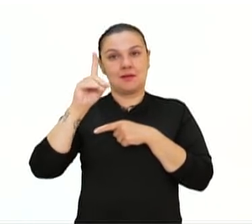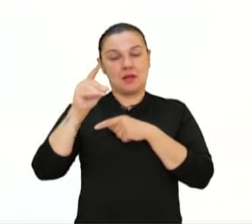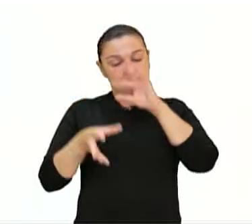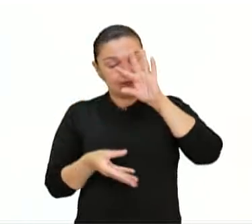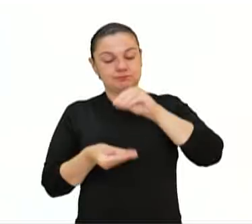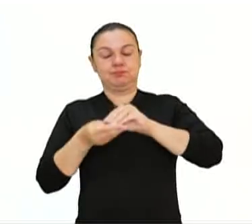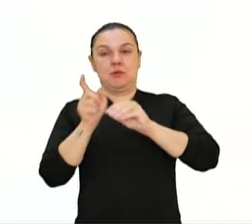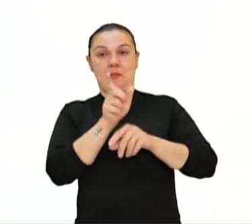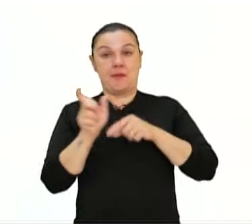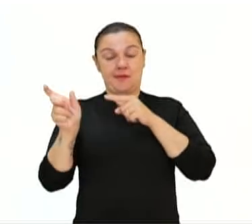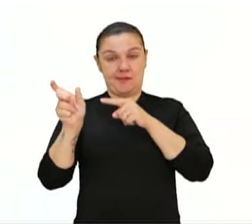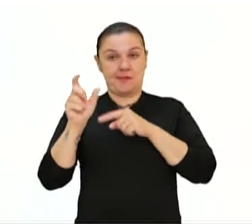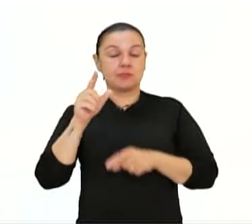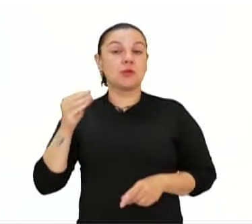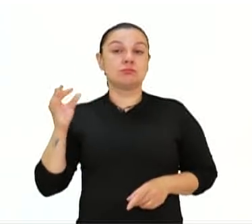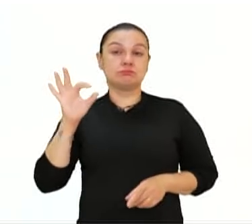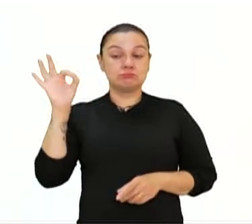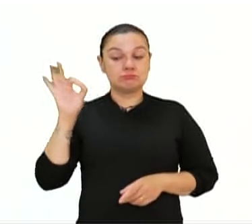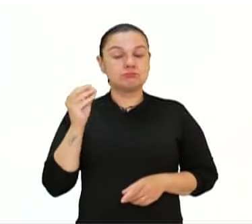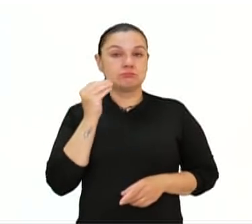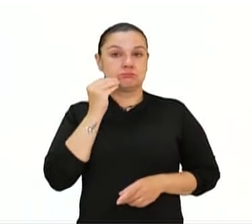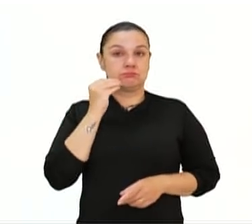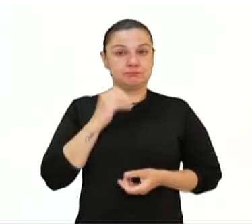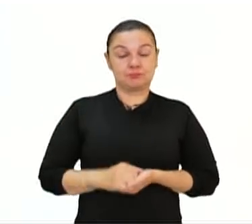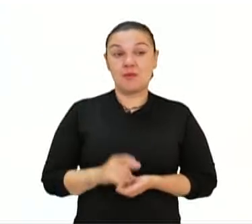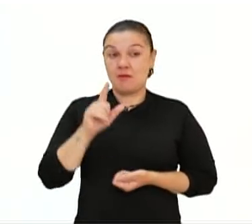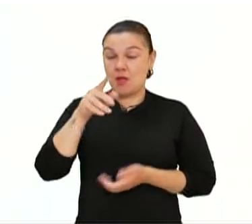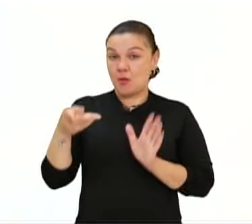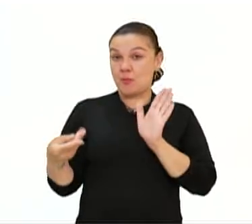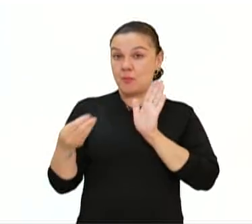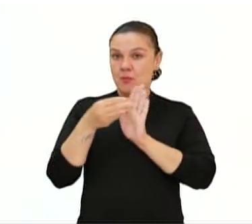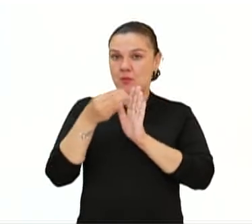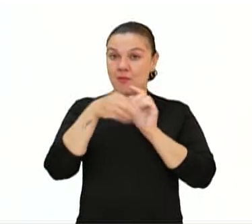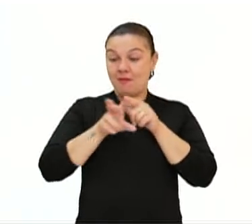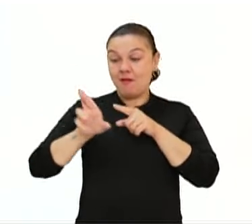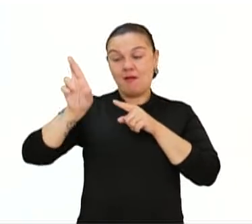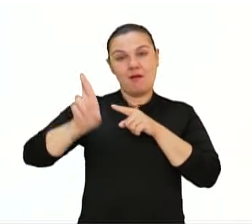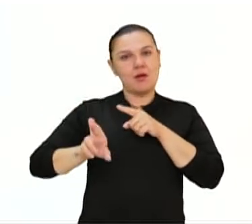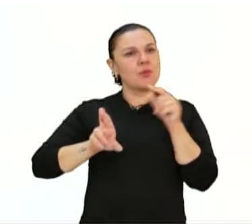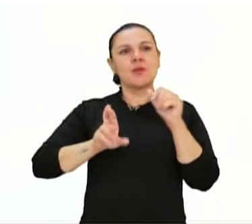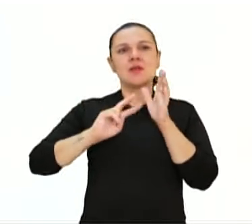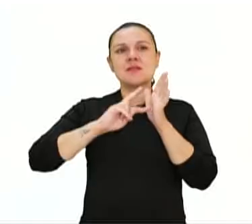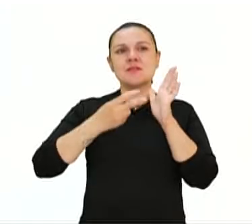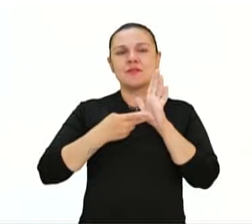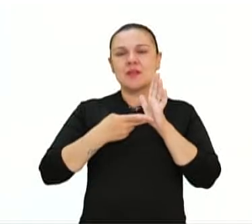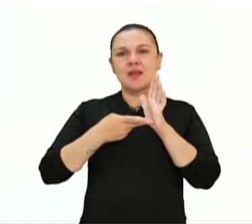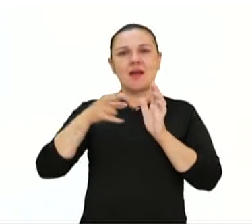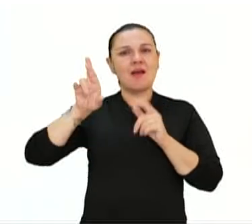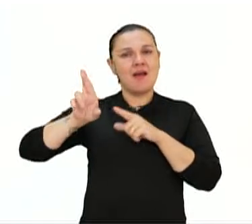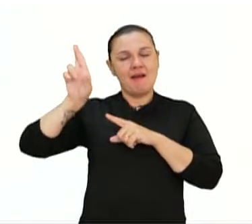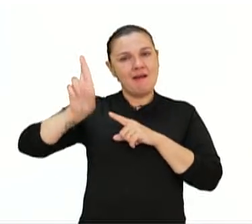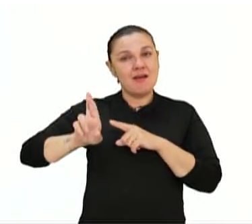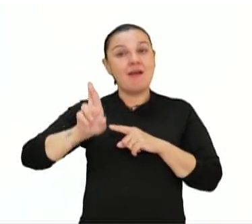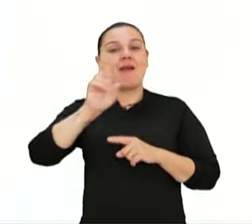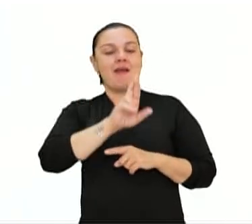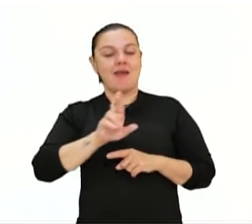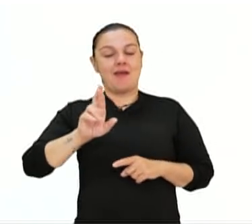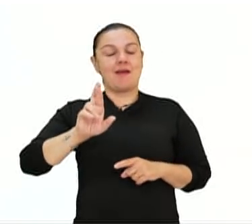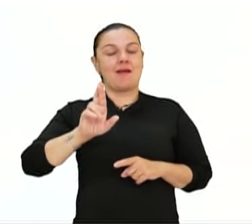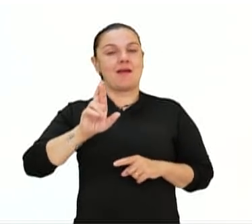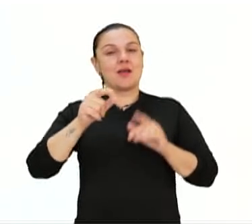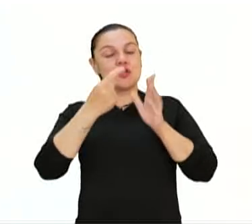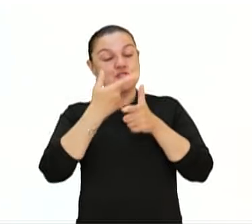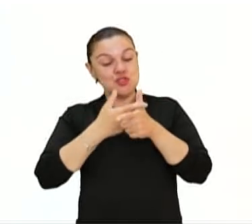resumo da palavra, né? P de probabilidade, tá bom? É dada pela razão. Lembra o que é razão? Essa divisão de um